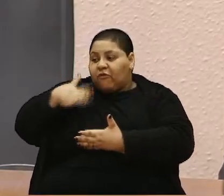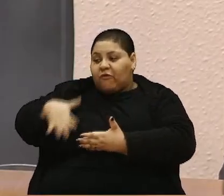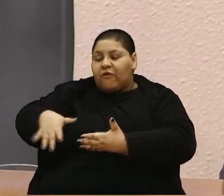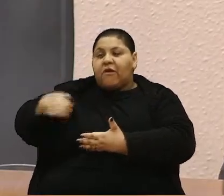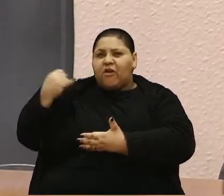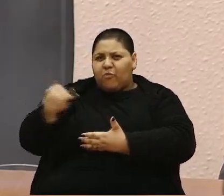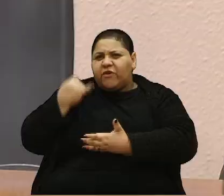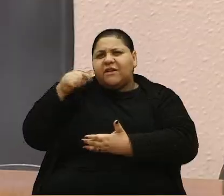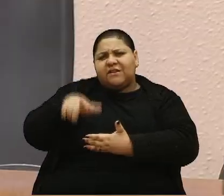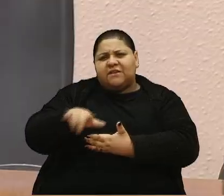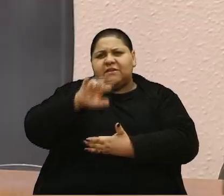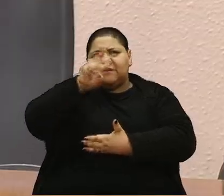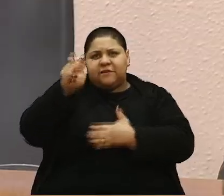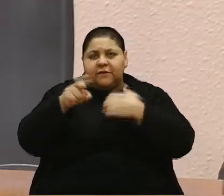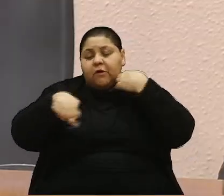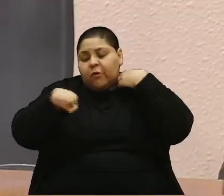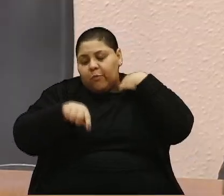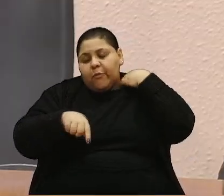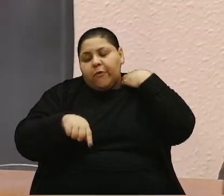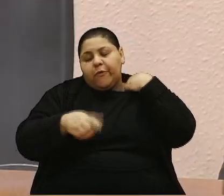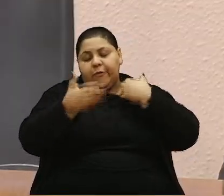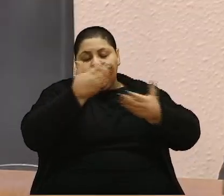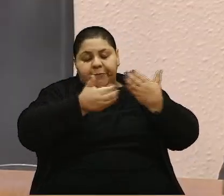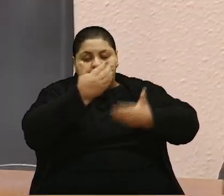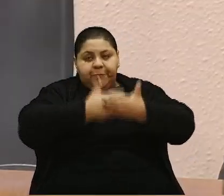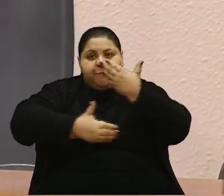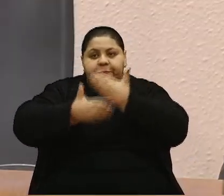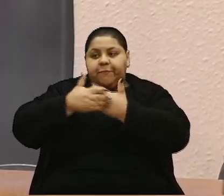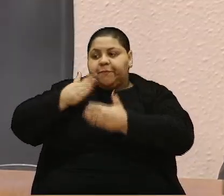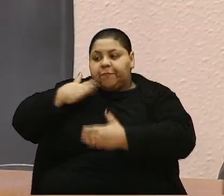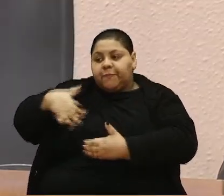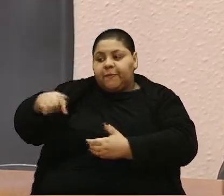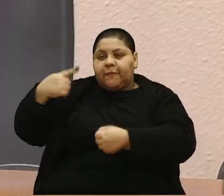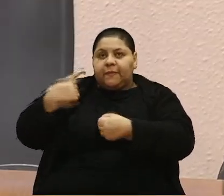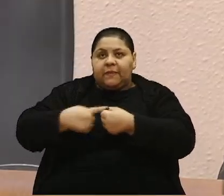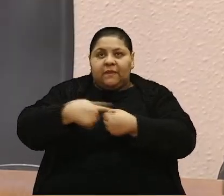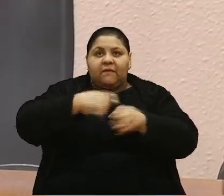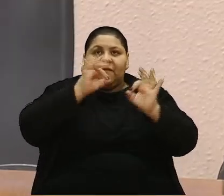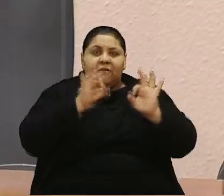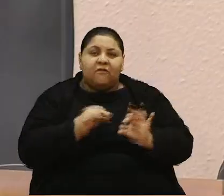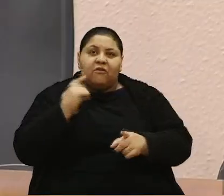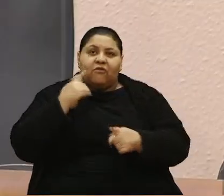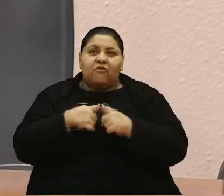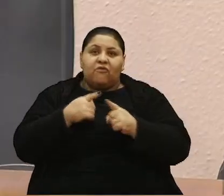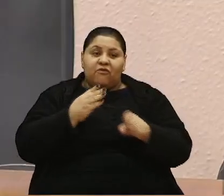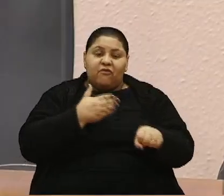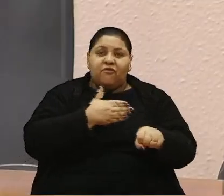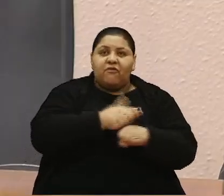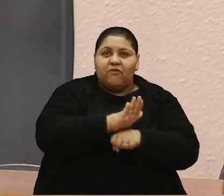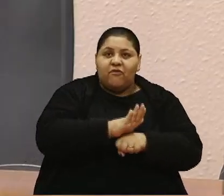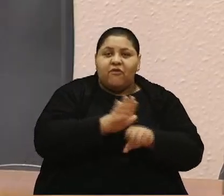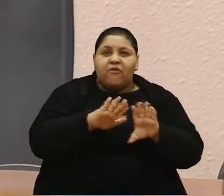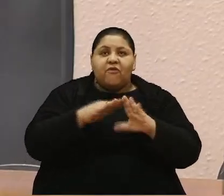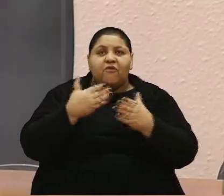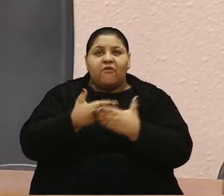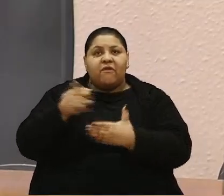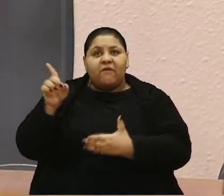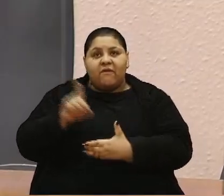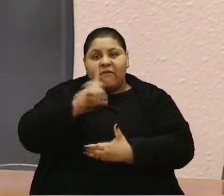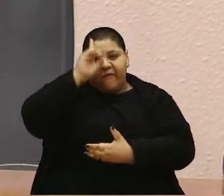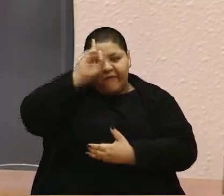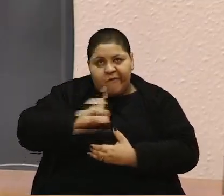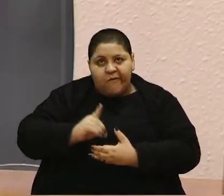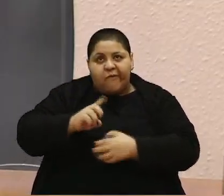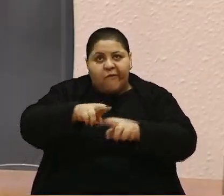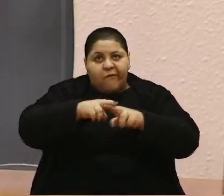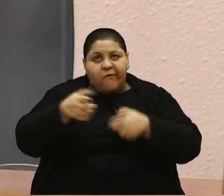que o senhor está trazendo, para que a gente possa atender todas as crianças da nossa cidade com qualidade, porque o acesso à escola de educação infantil é direito, portanto,